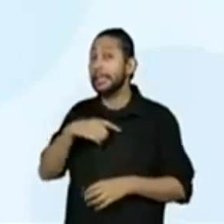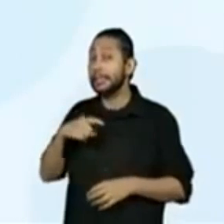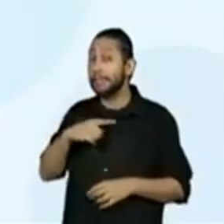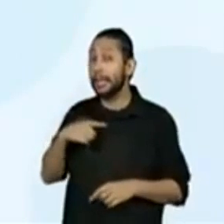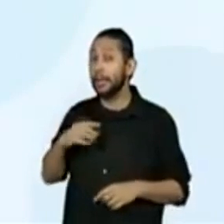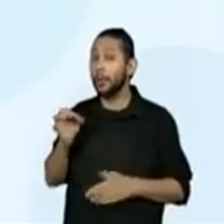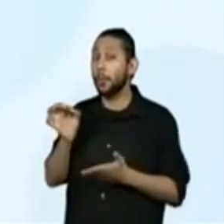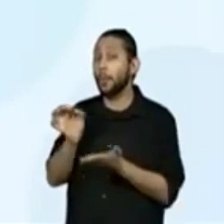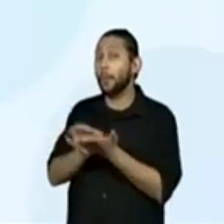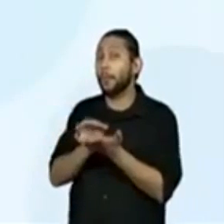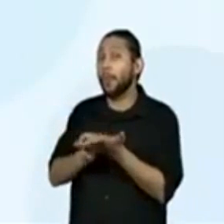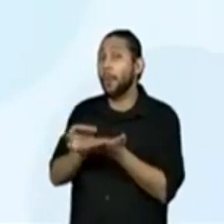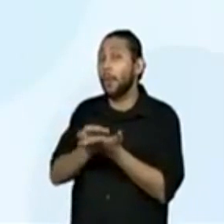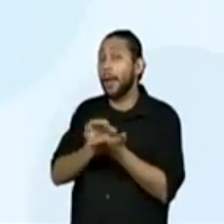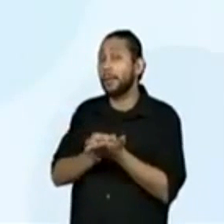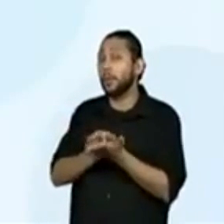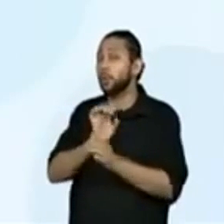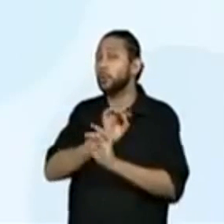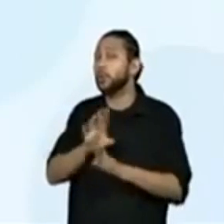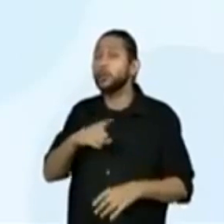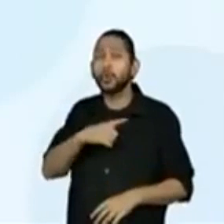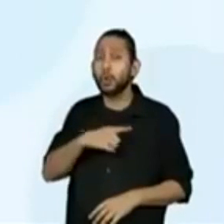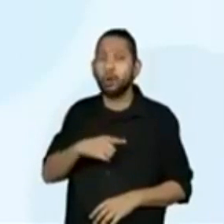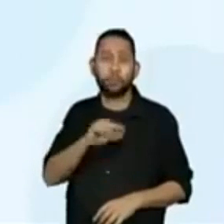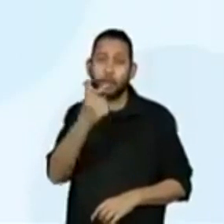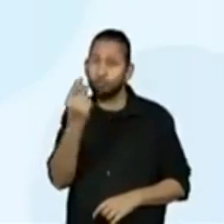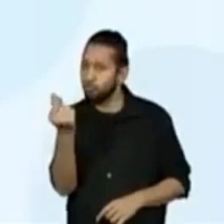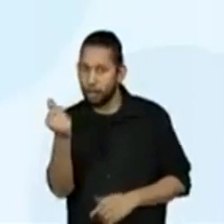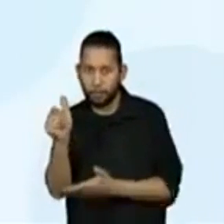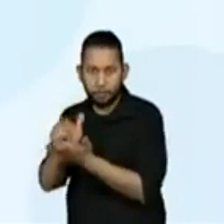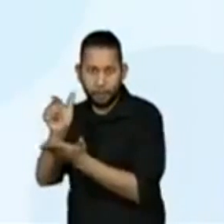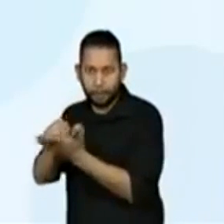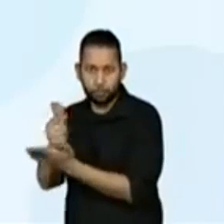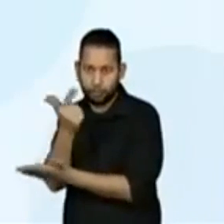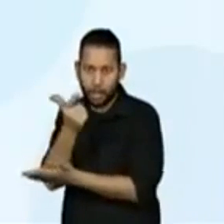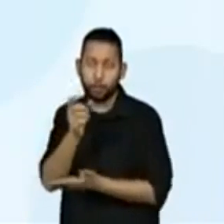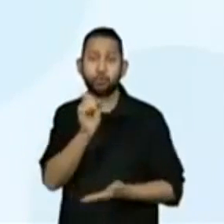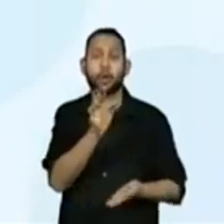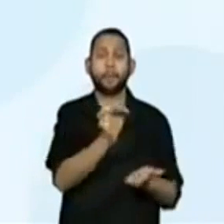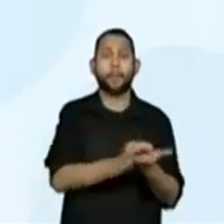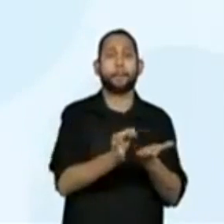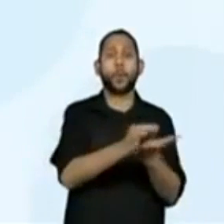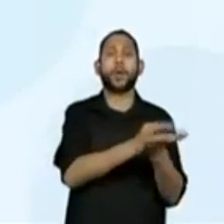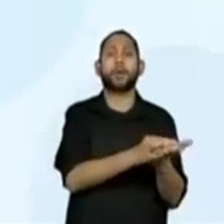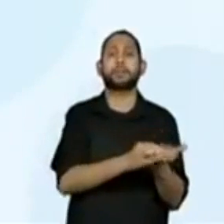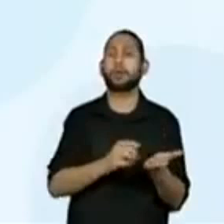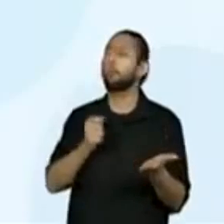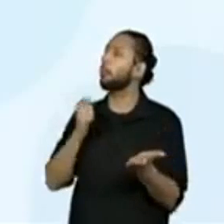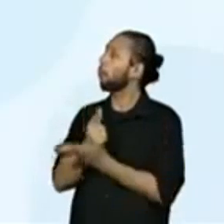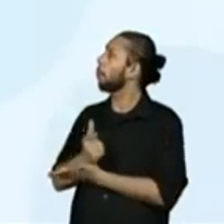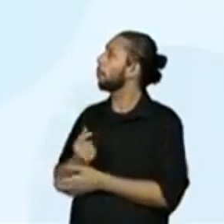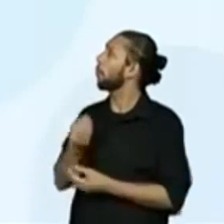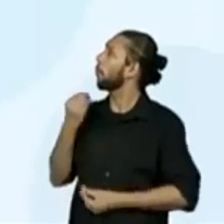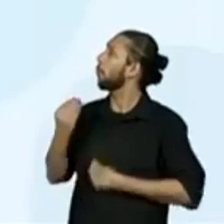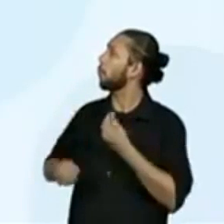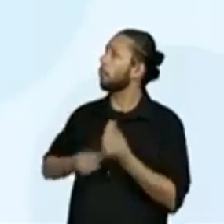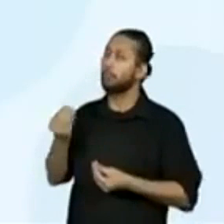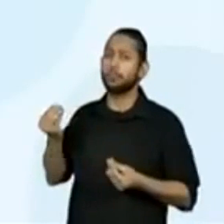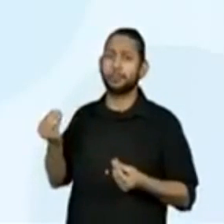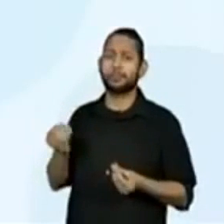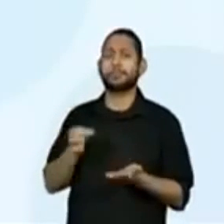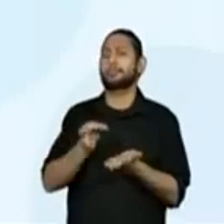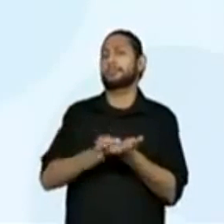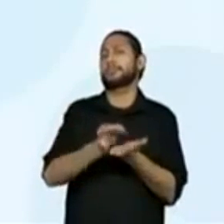lado, só utilizando moedas? E aí, eu quero exemplos aí no chat. Que moedas ela quer usar? Só